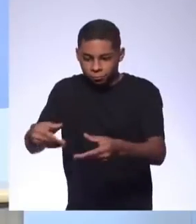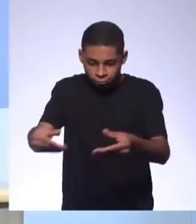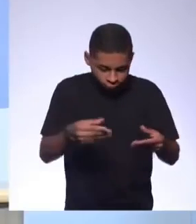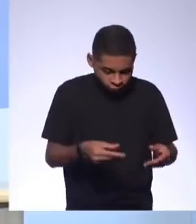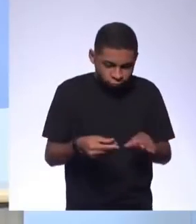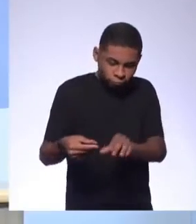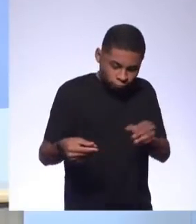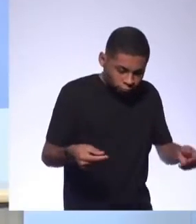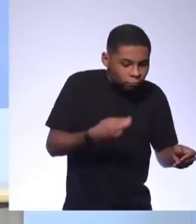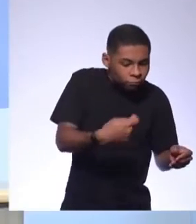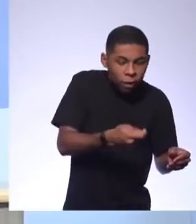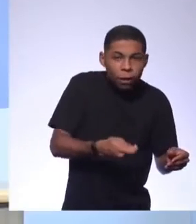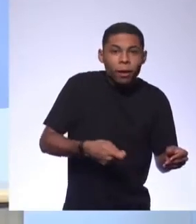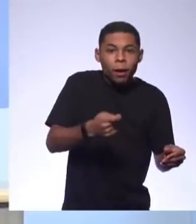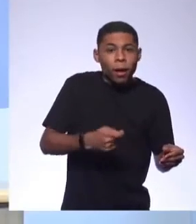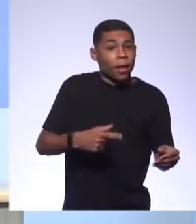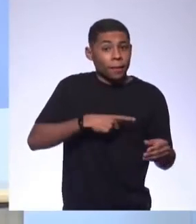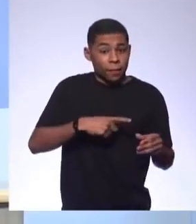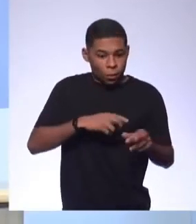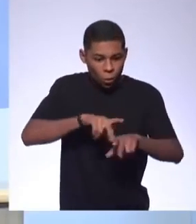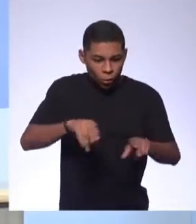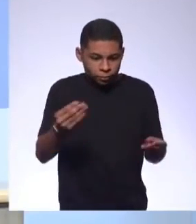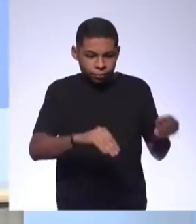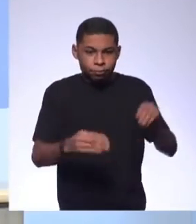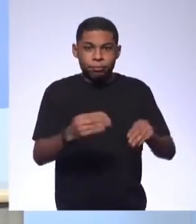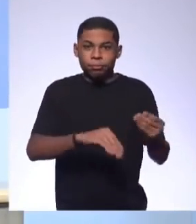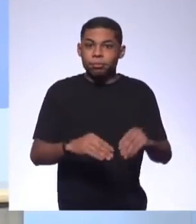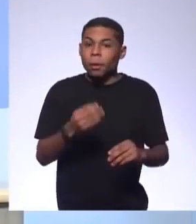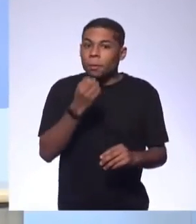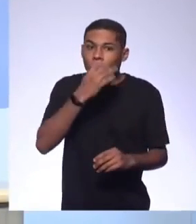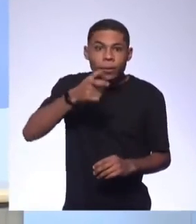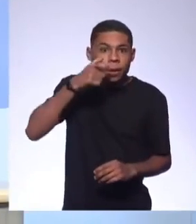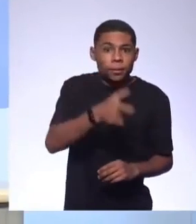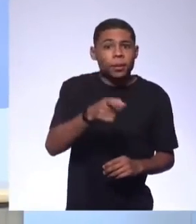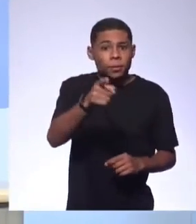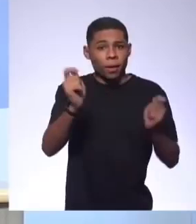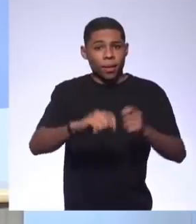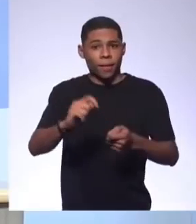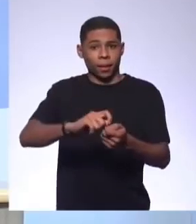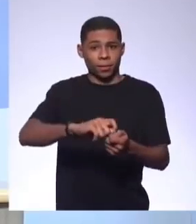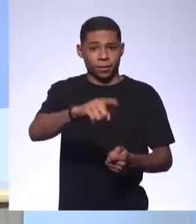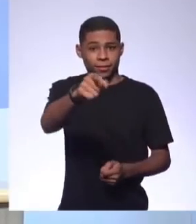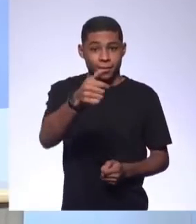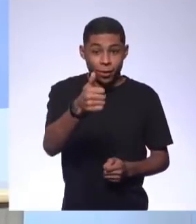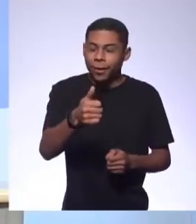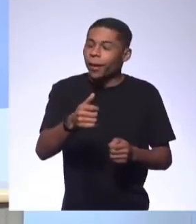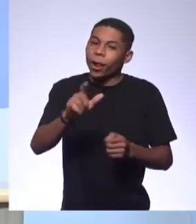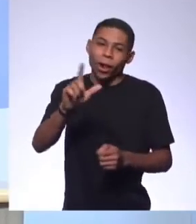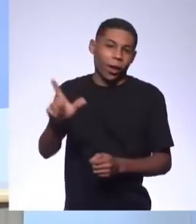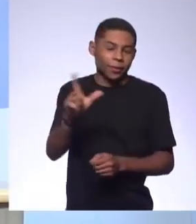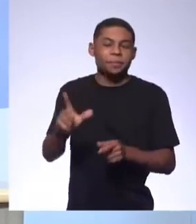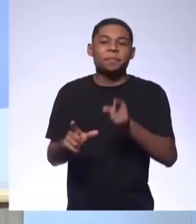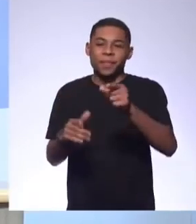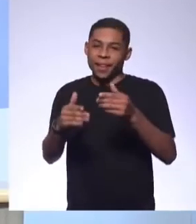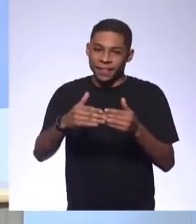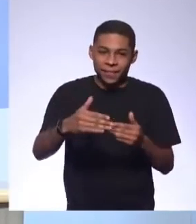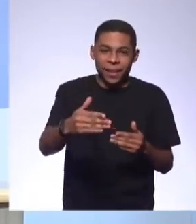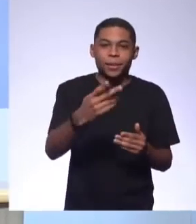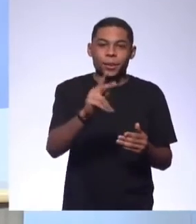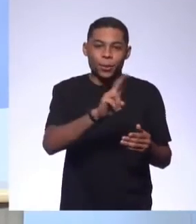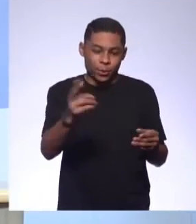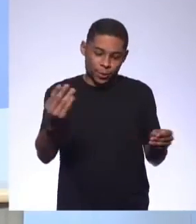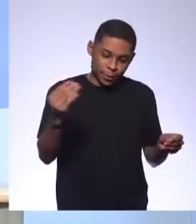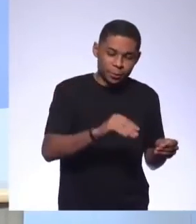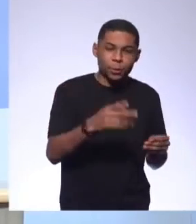suas anotações, tem trabalhos interessantes para nós realizarmos e, claro, você vai ser contemplado com o seu nome, com a